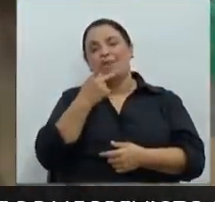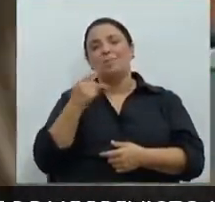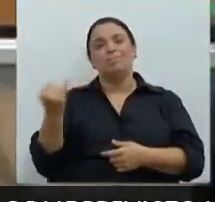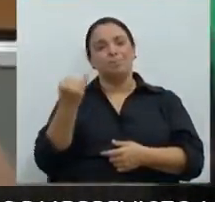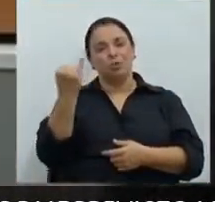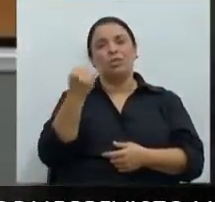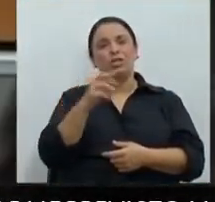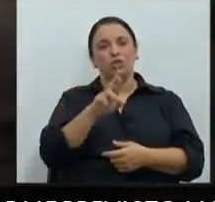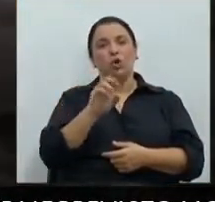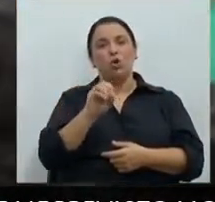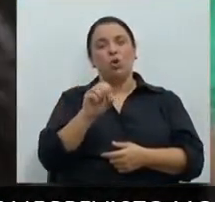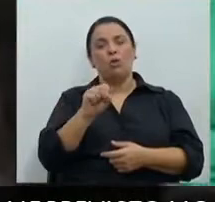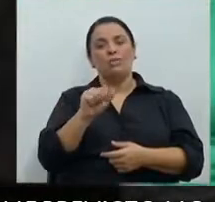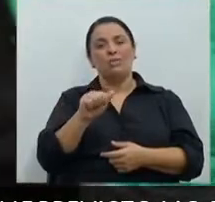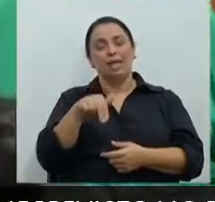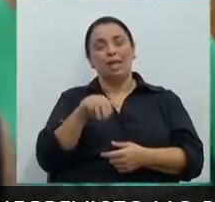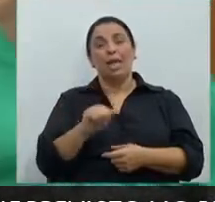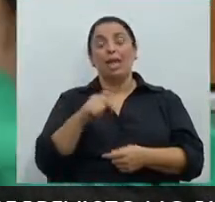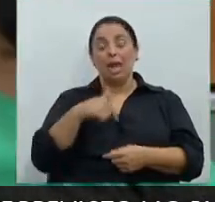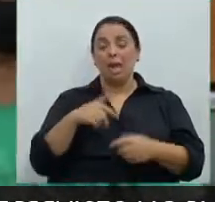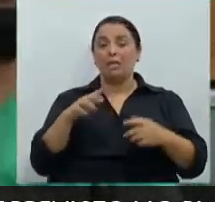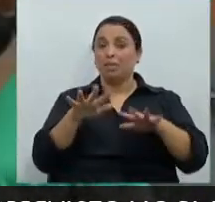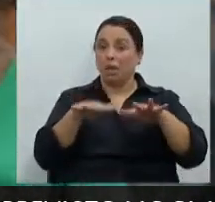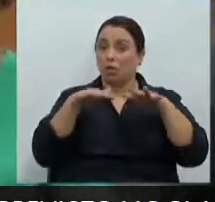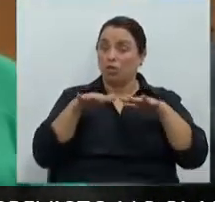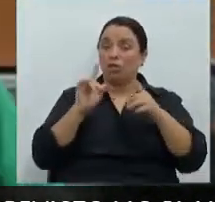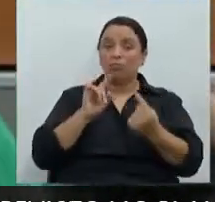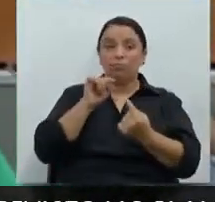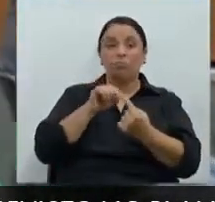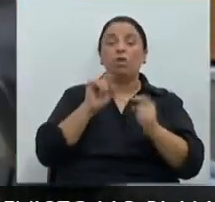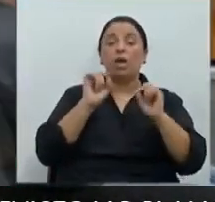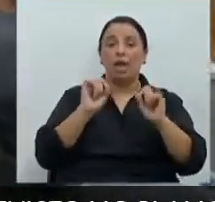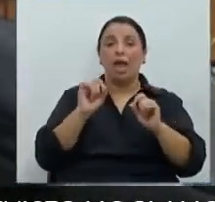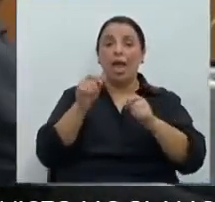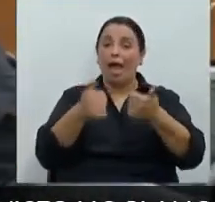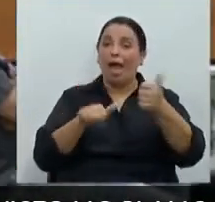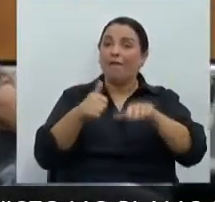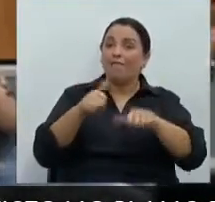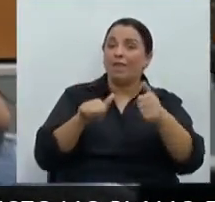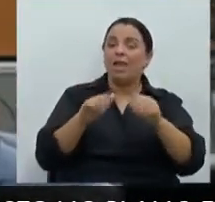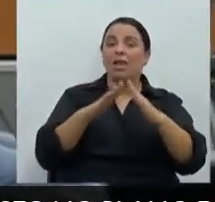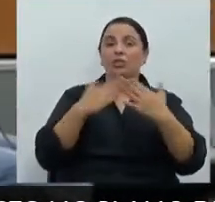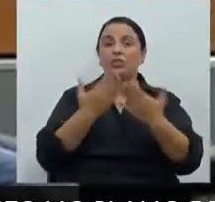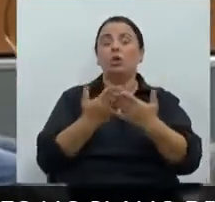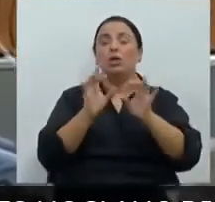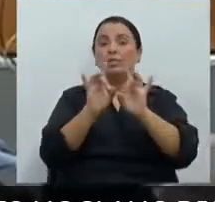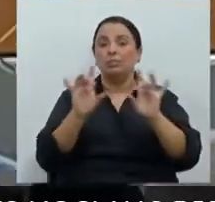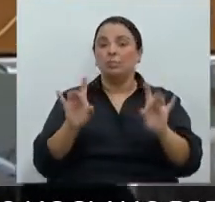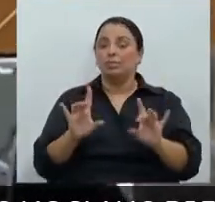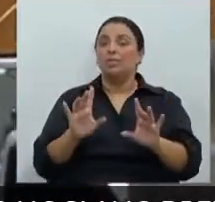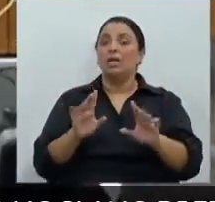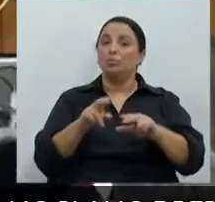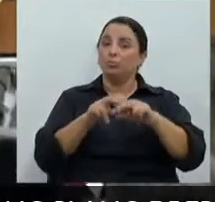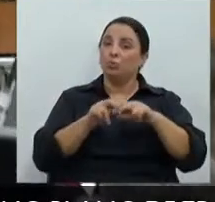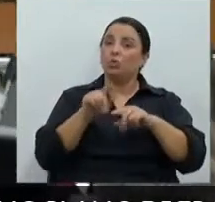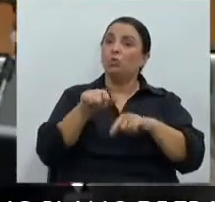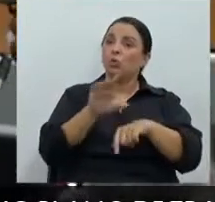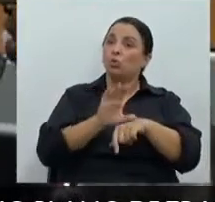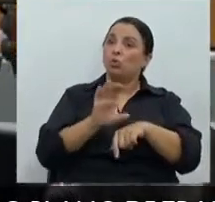dessa audiência é também a gente avaliar as escolas especiais no que tange aí os cursos